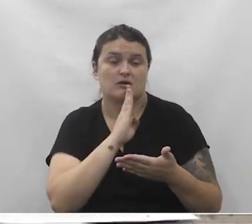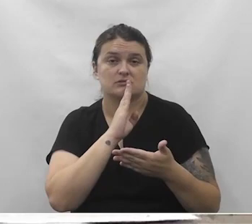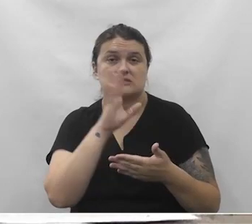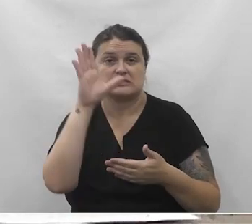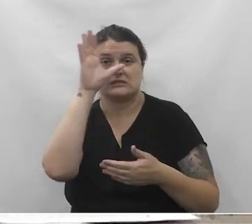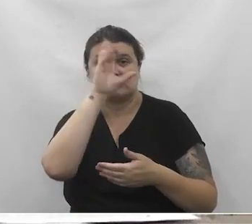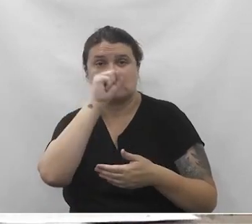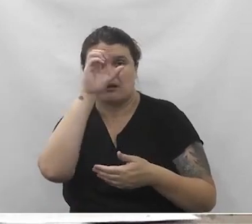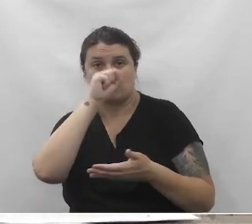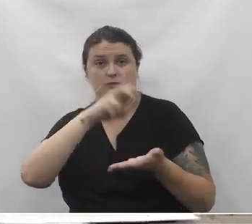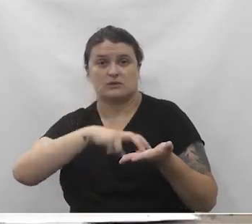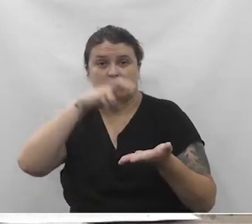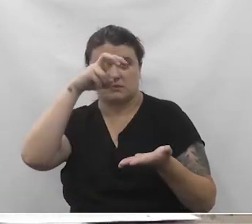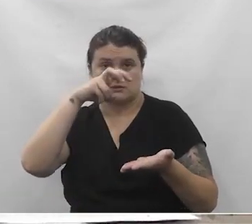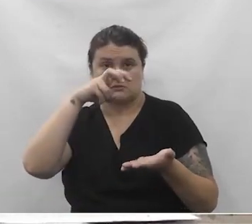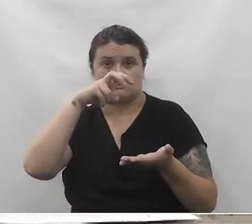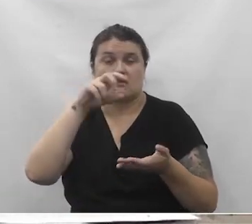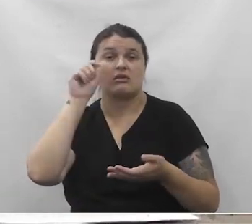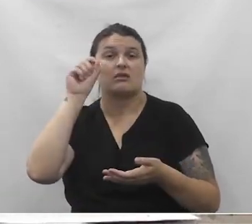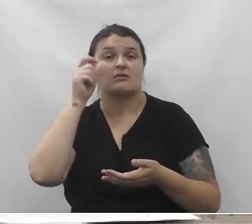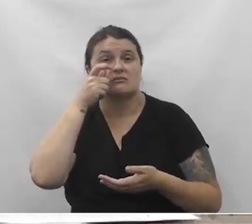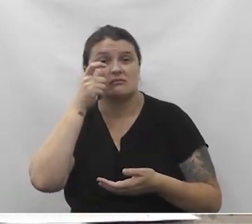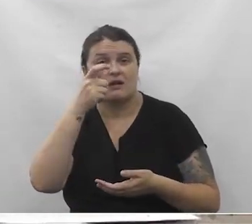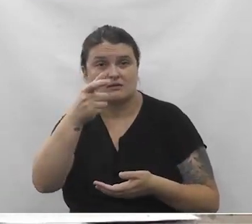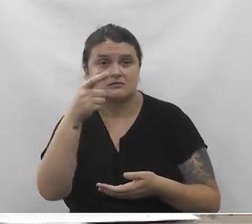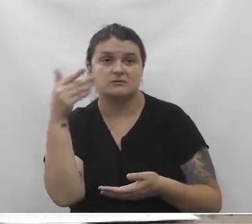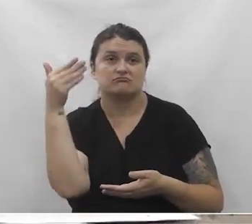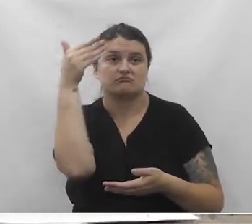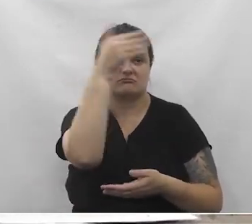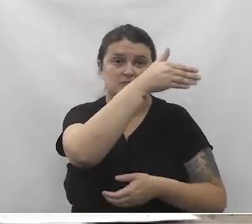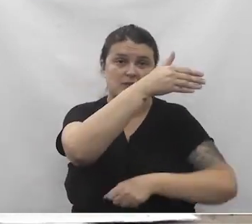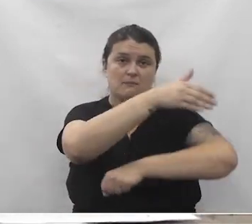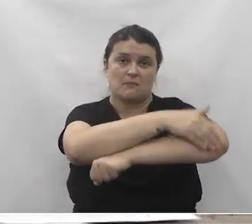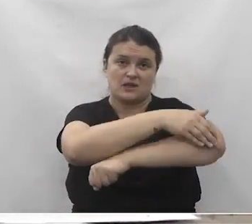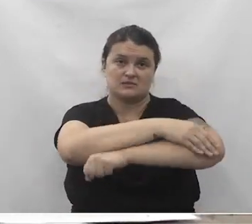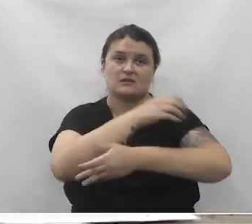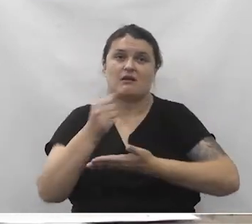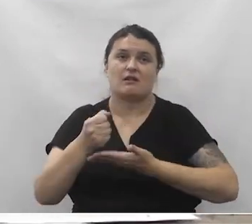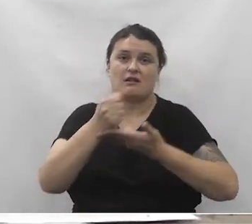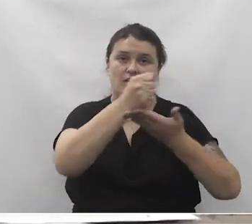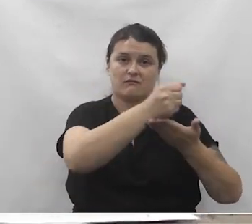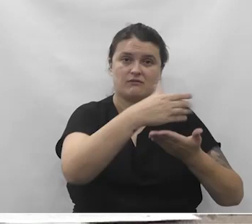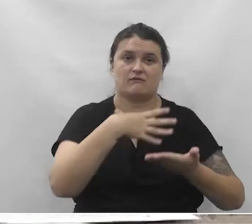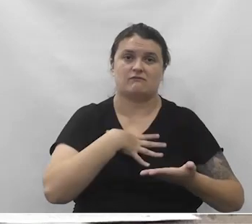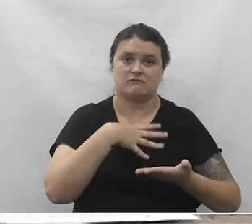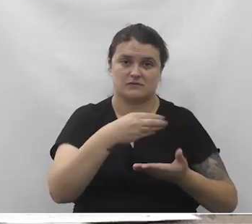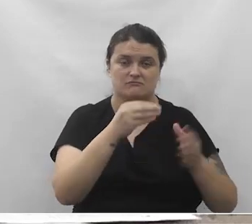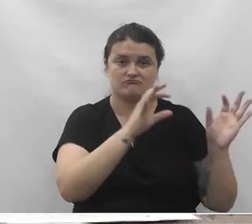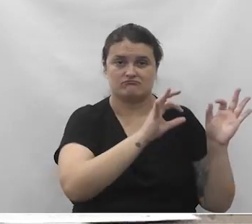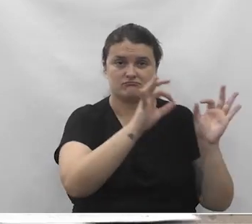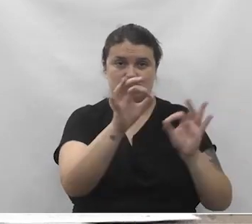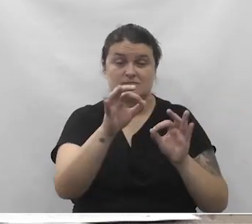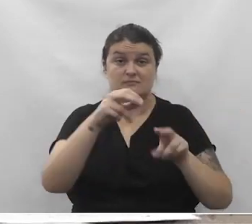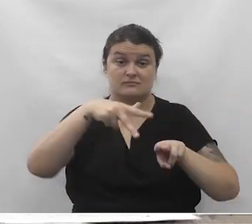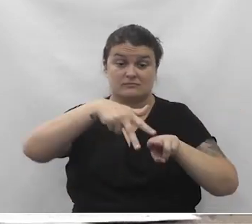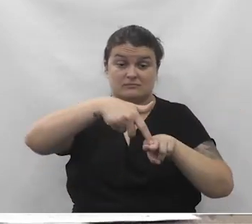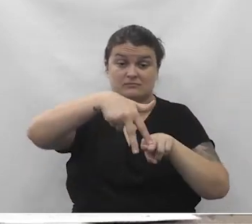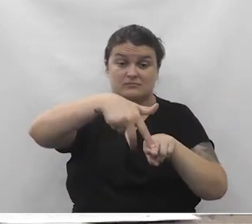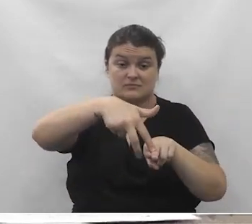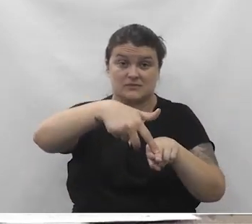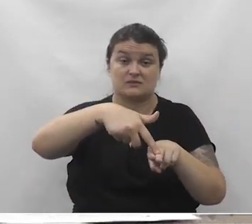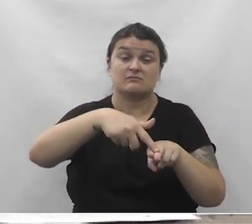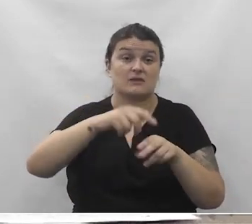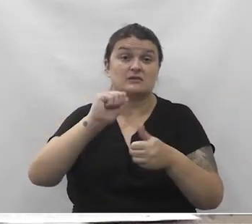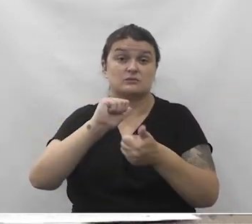acontece no sábado pela manhã então quem tiver interesse aí de levar o seu filho a sua filha né Lembrando que o skate é um